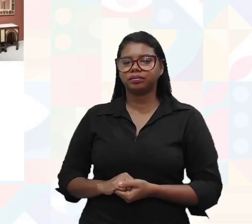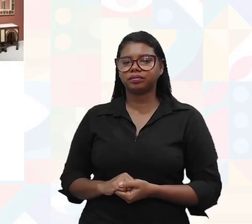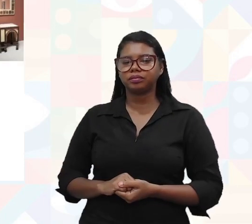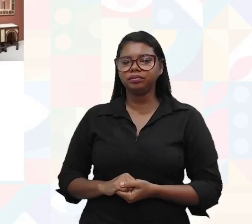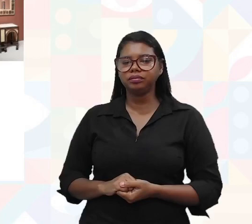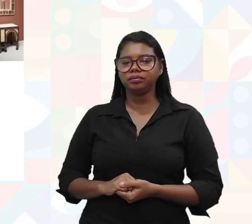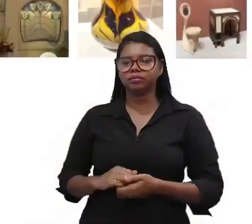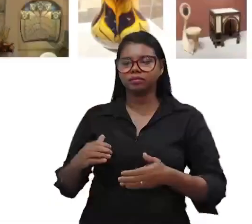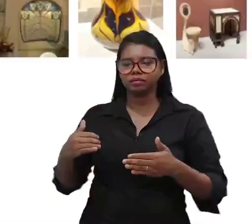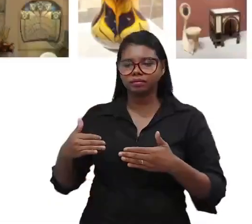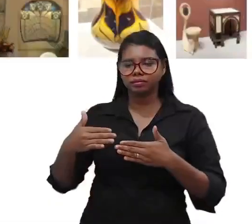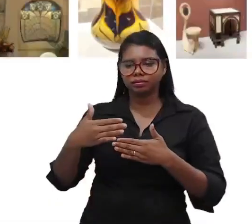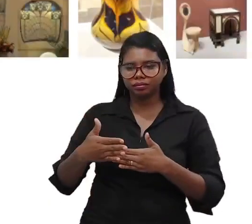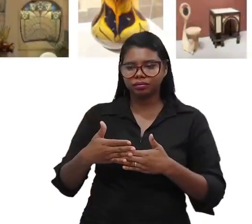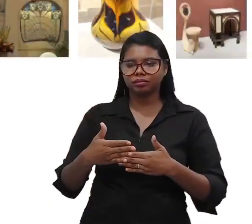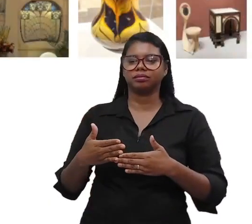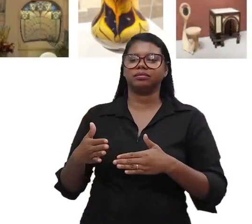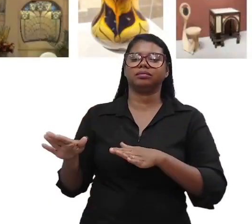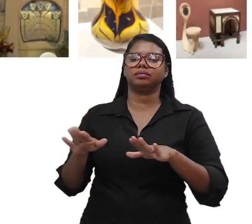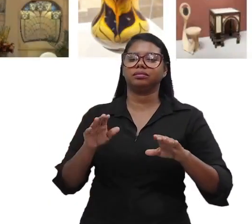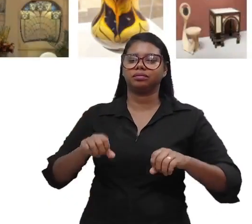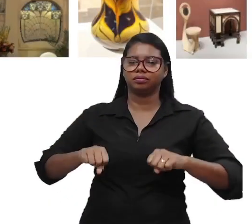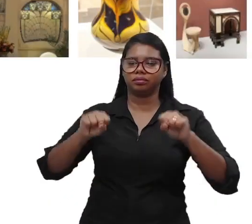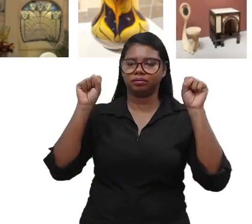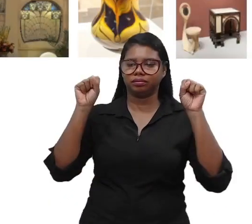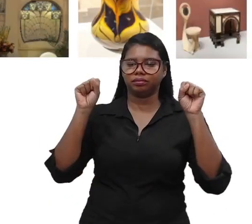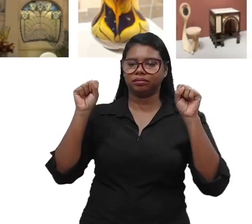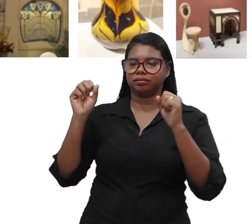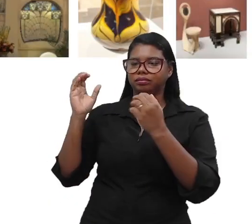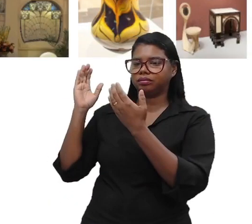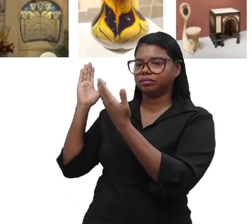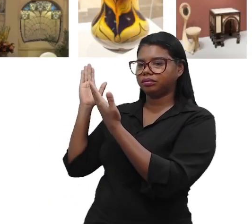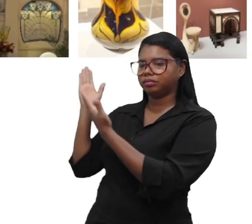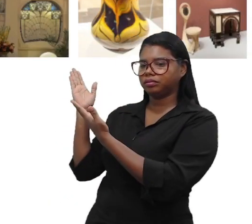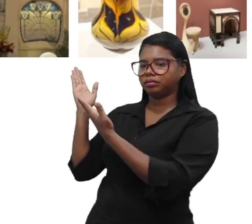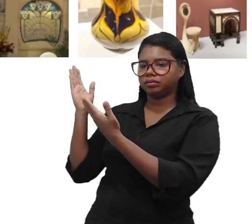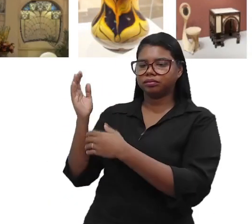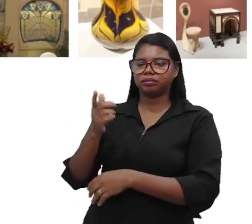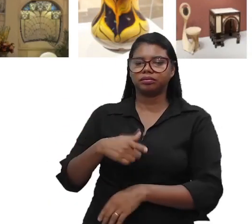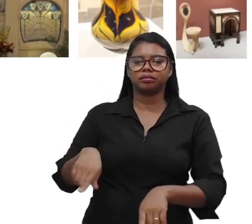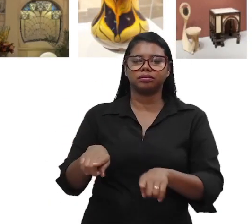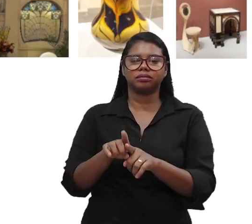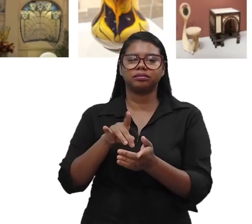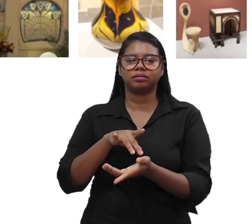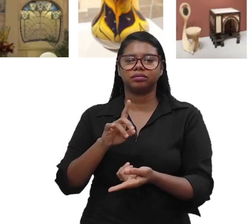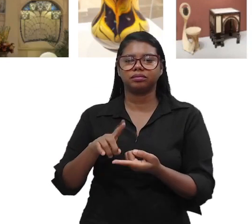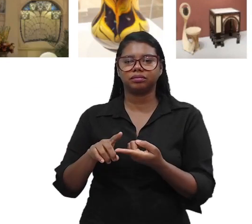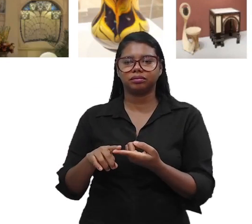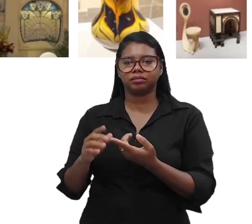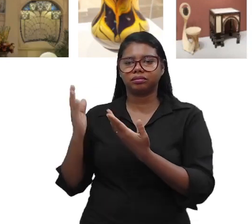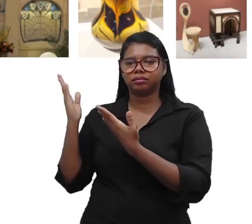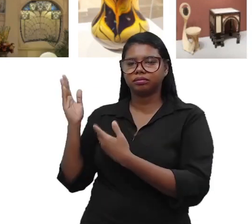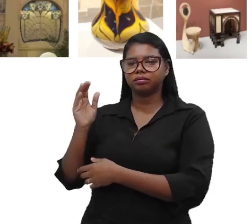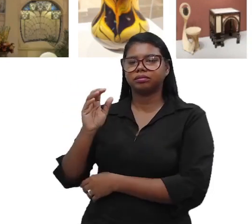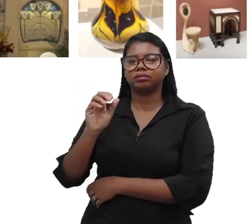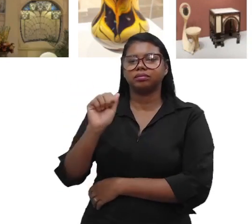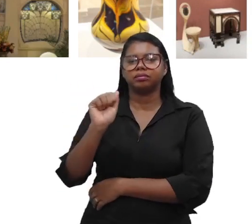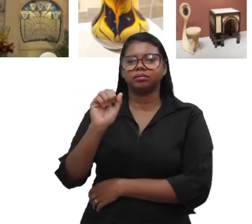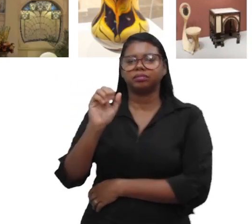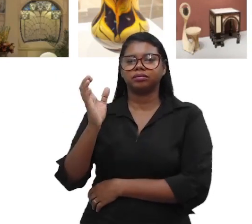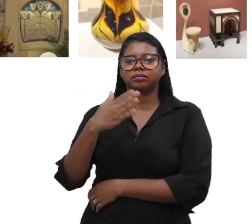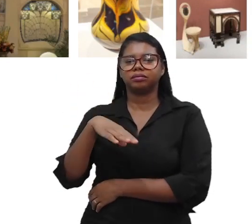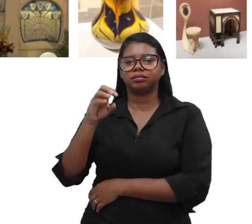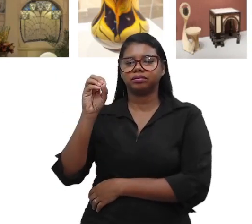a partir do movimento Arts and Crafts, a gente tem o desenvolvimento de um outro movimento que foi o Art Nouveau, que quer dizer arte nova